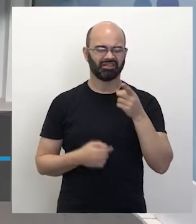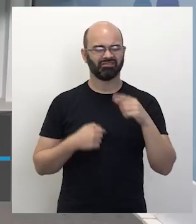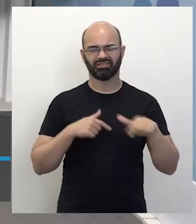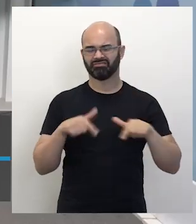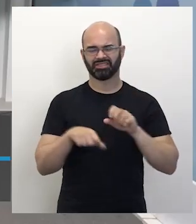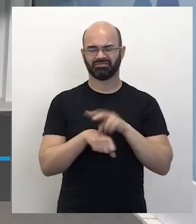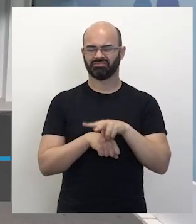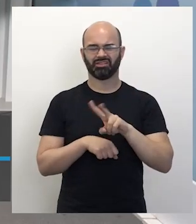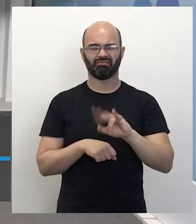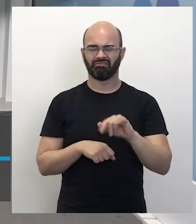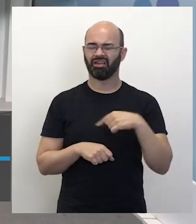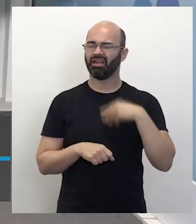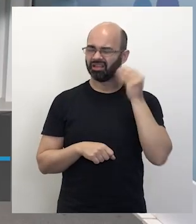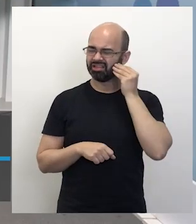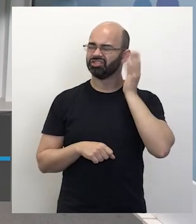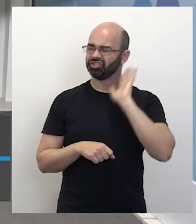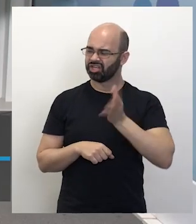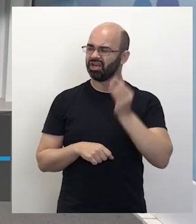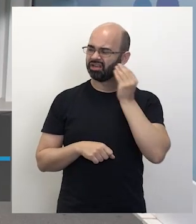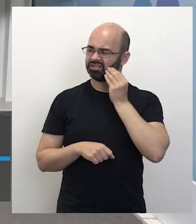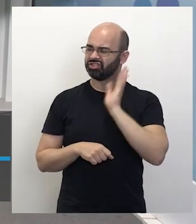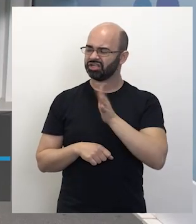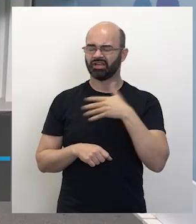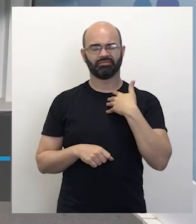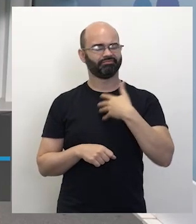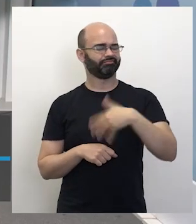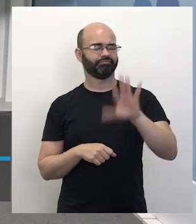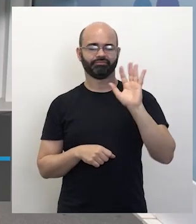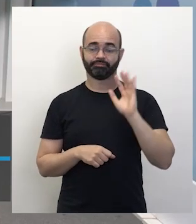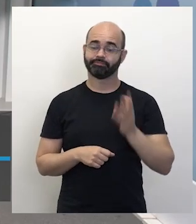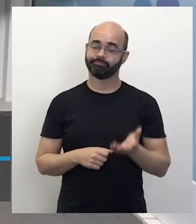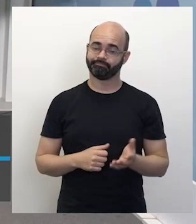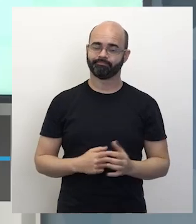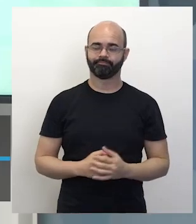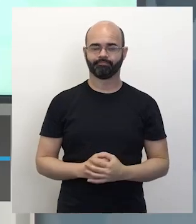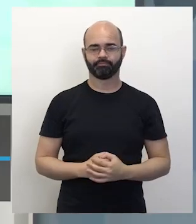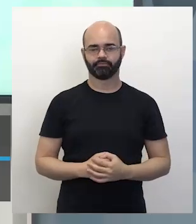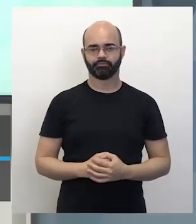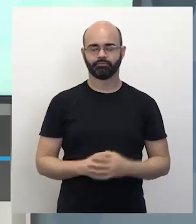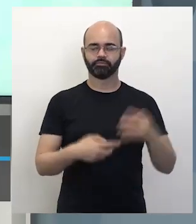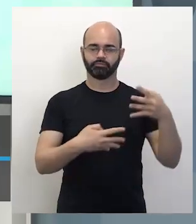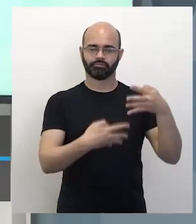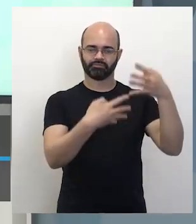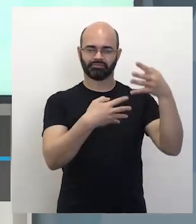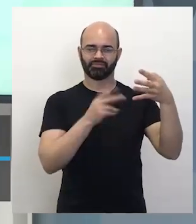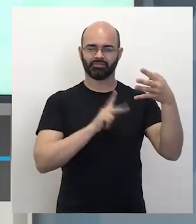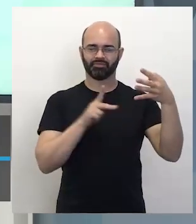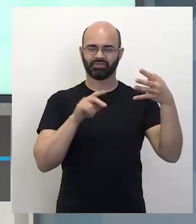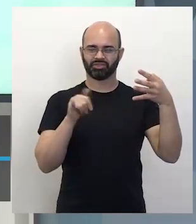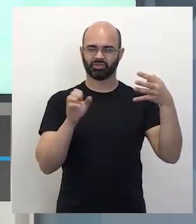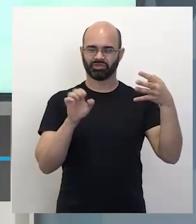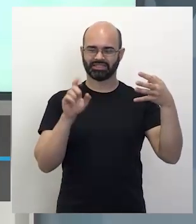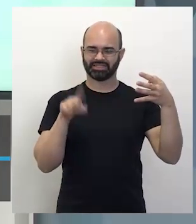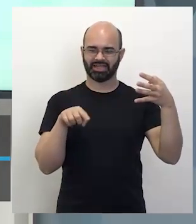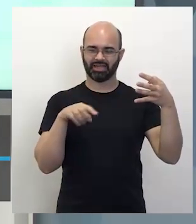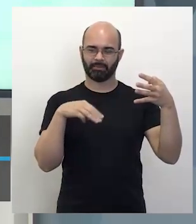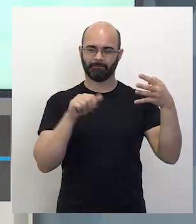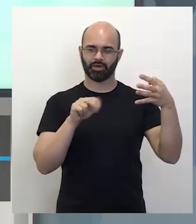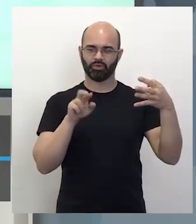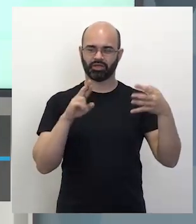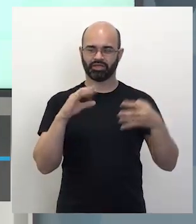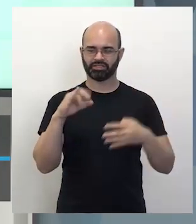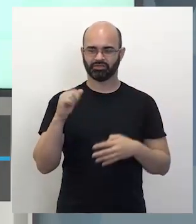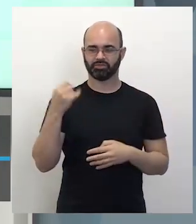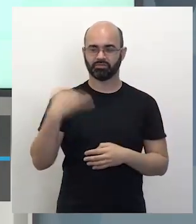um absurdo. Né? Aí o professor... Cadê? Subiu aqui. O professor José Maurício trouxe o dado aqui de que 27 milhões